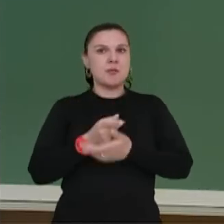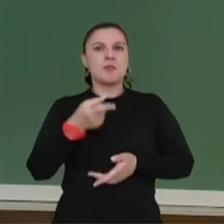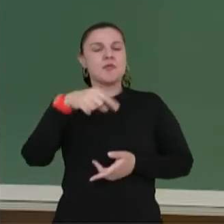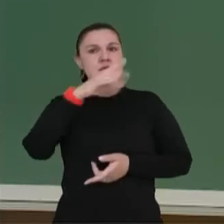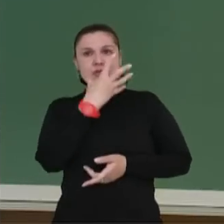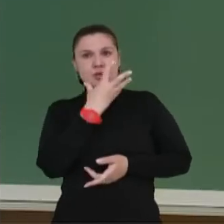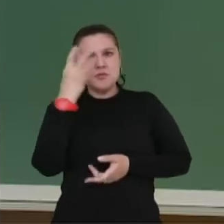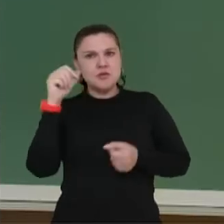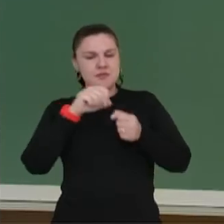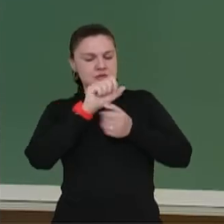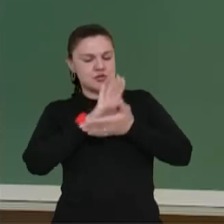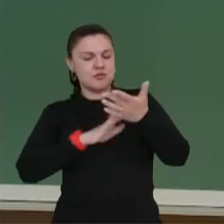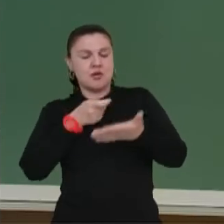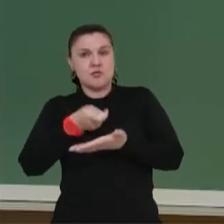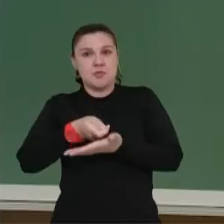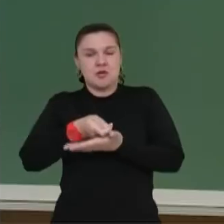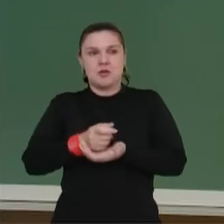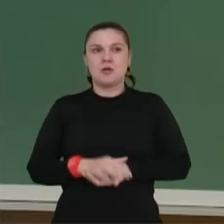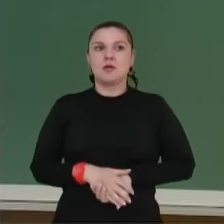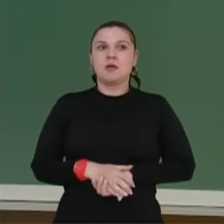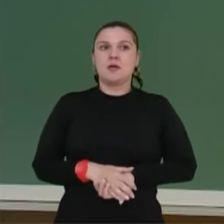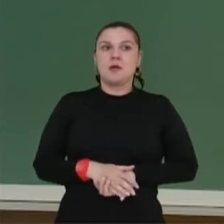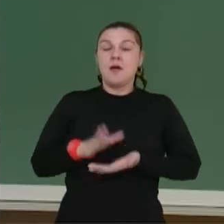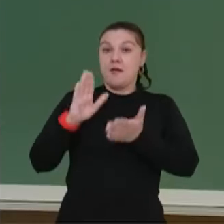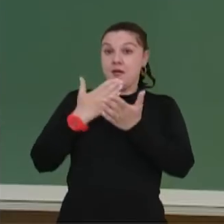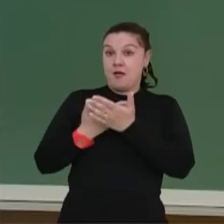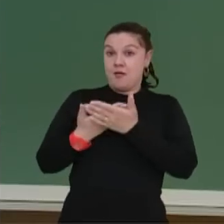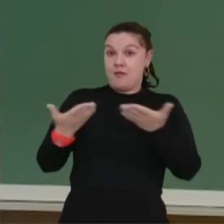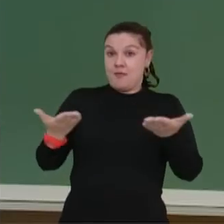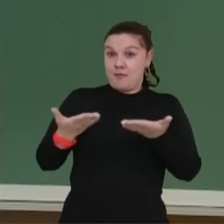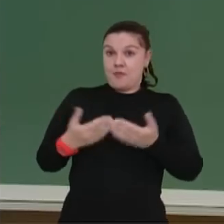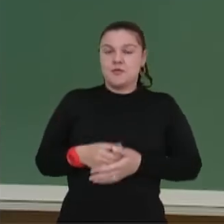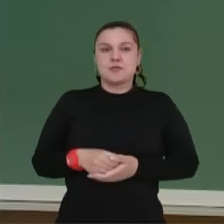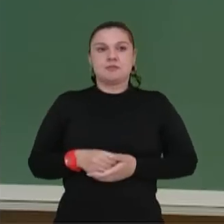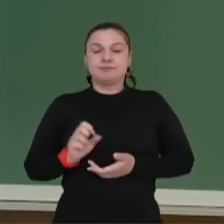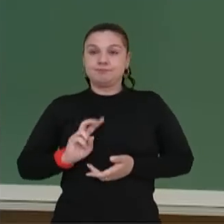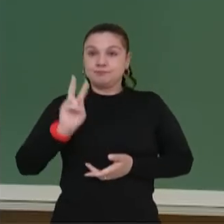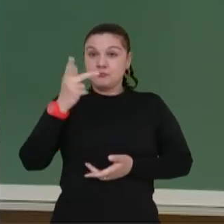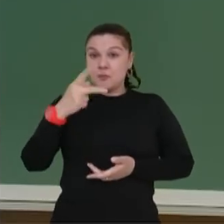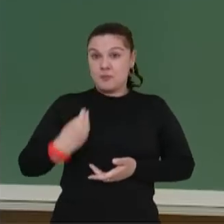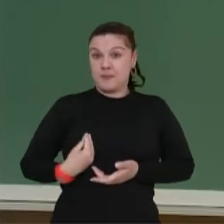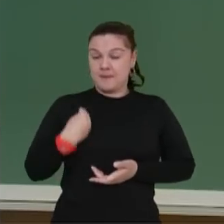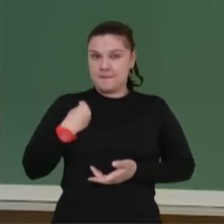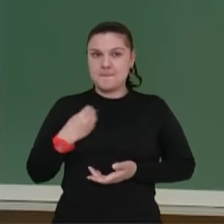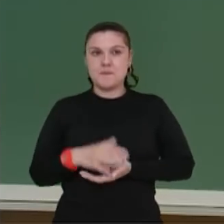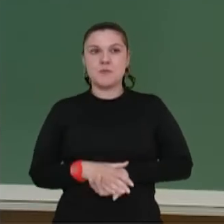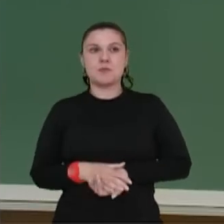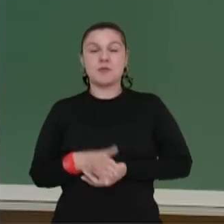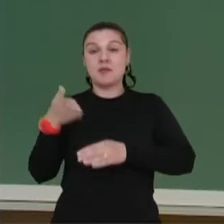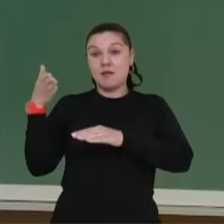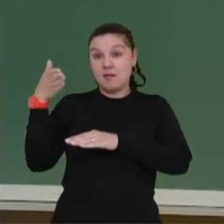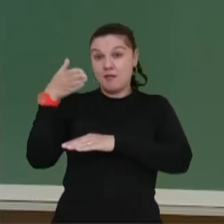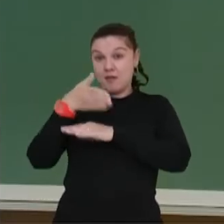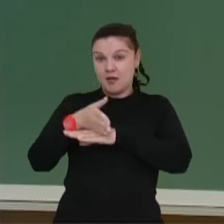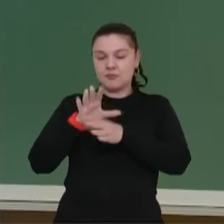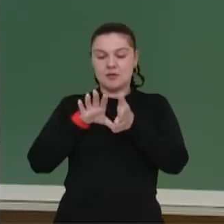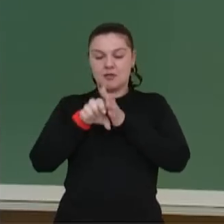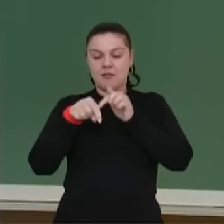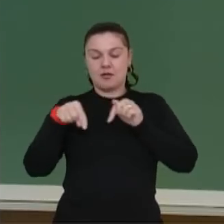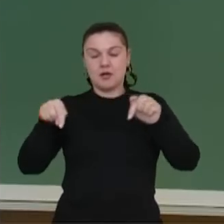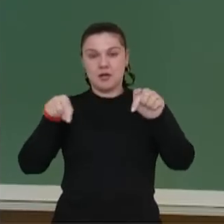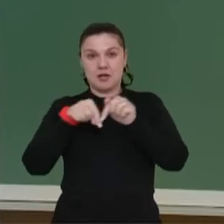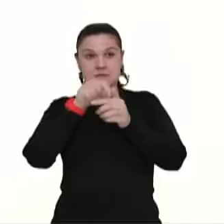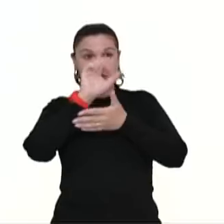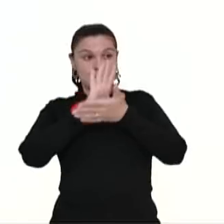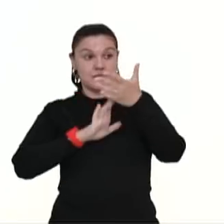a sua atividade obrigatória da aula de hoje para validar a sua presença, né? Entra no Google Classroom, faz a atividade obrigatória lá